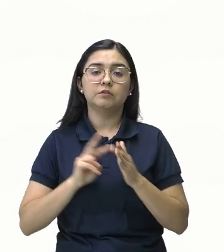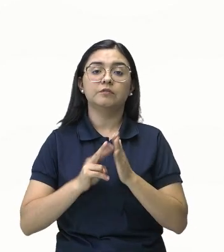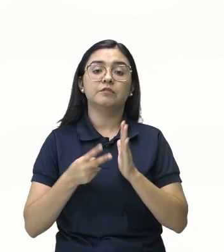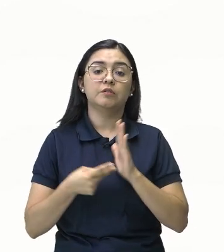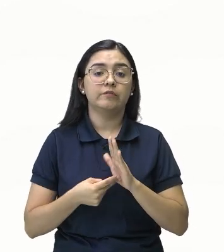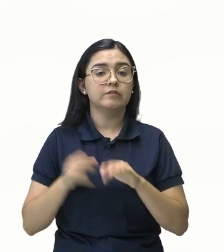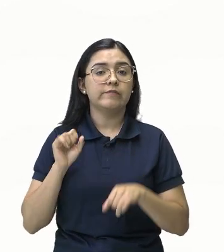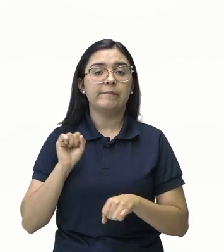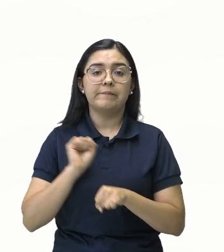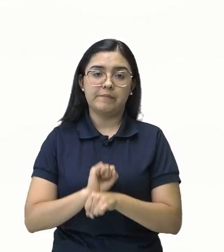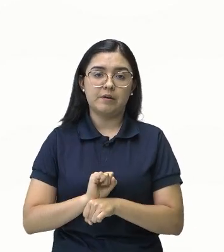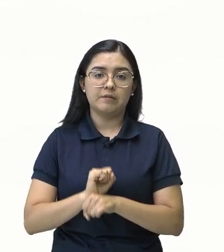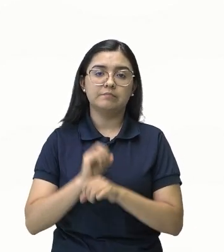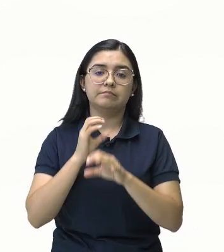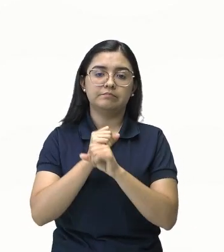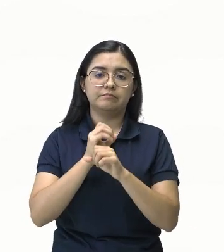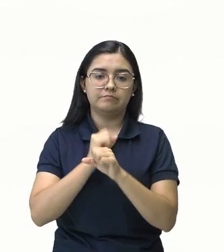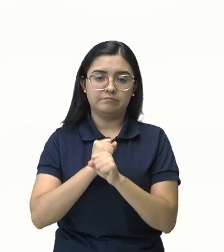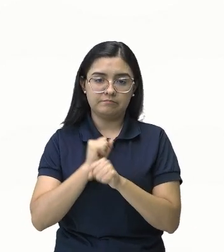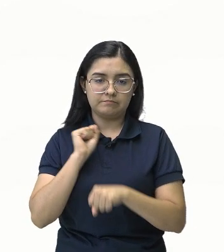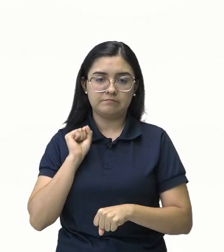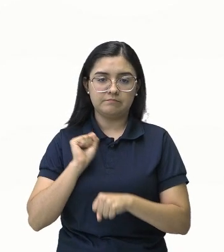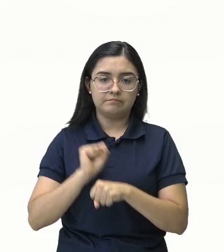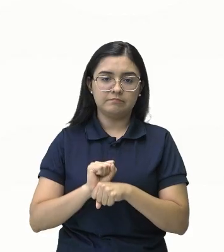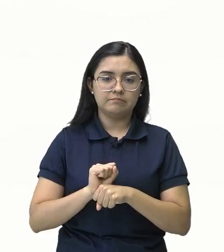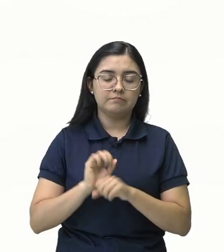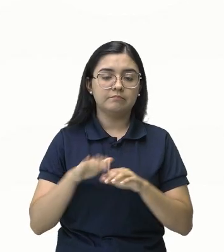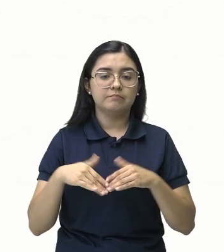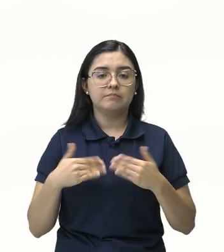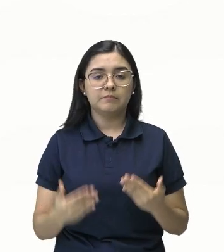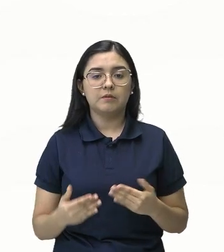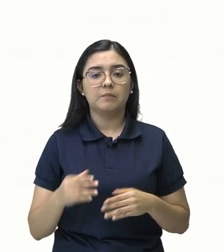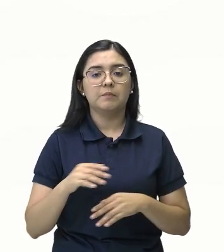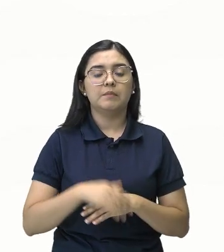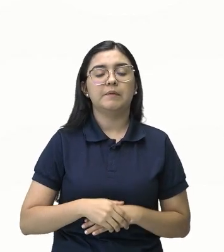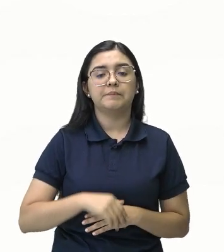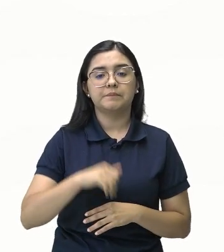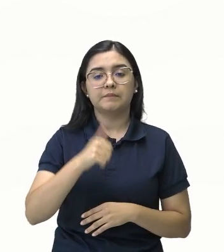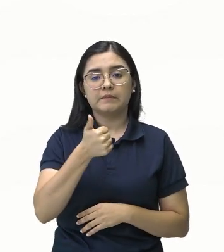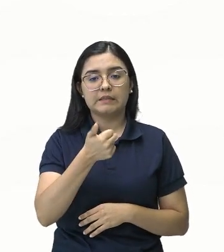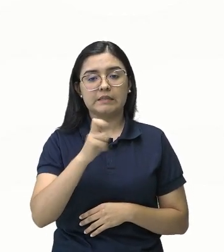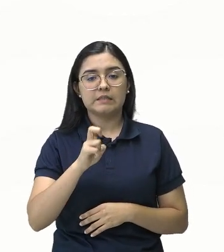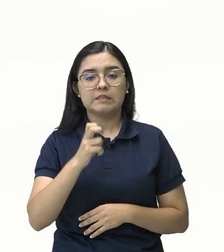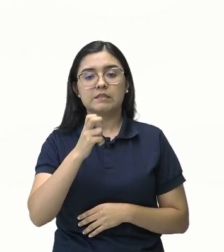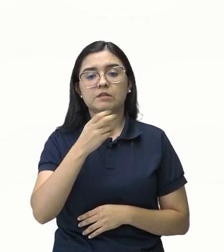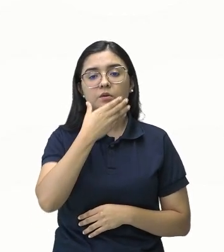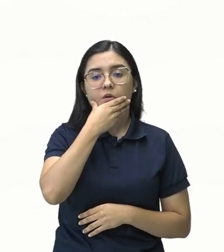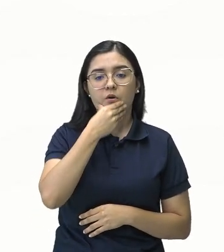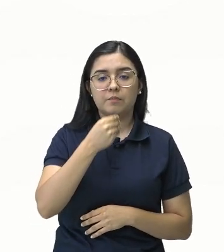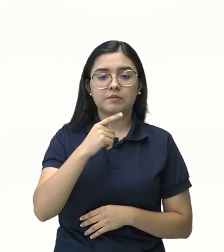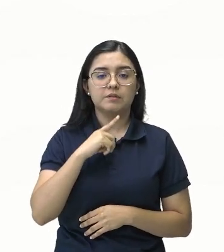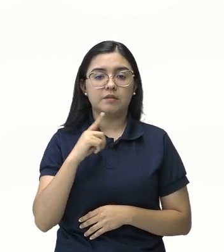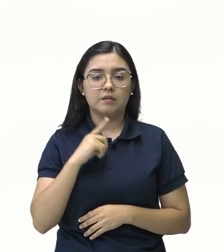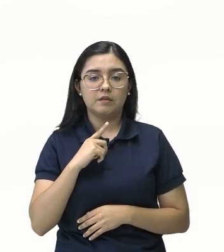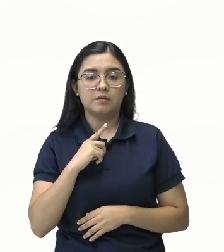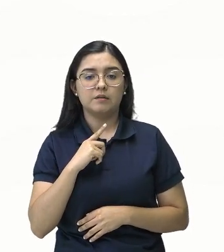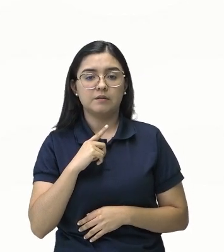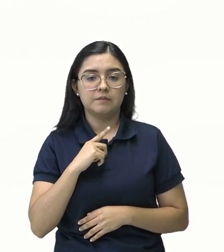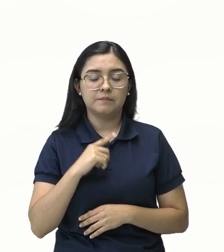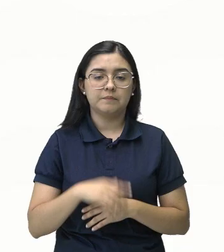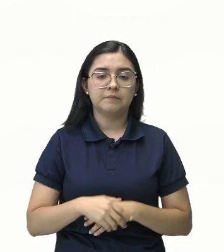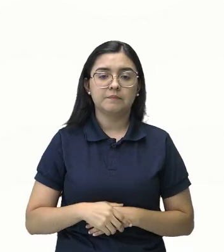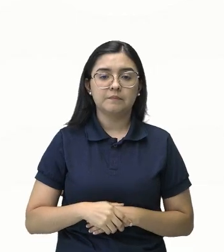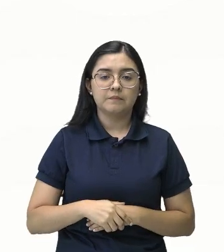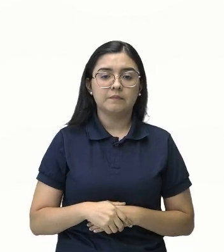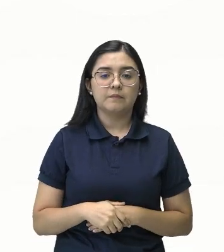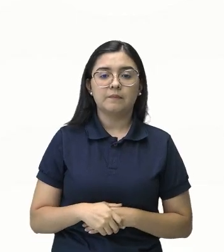significa? Que eu somando os 3 turnos, para cada 15 meninos, eu tenho